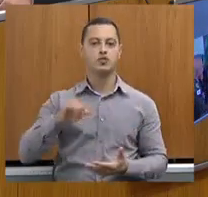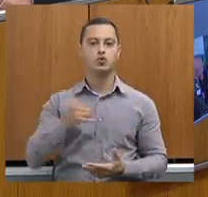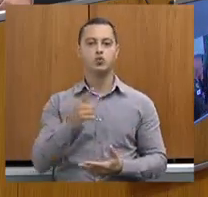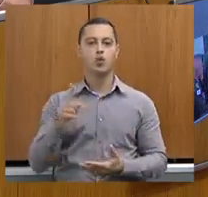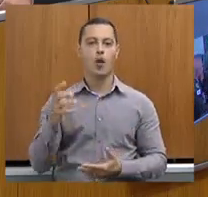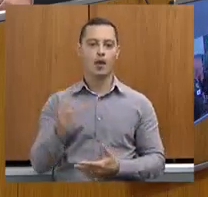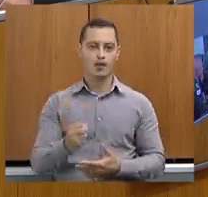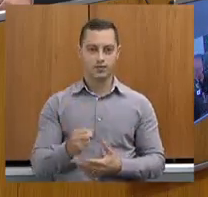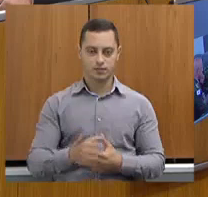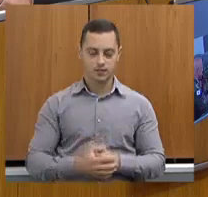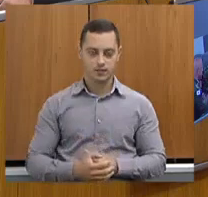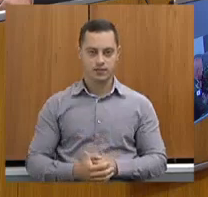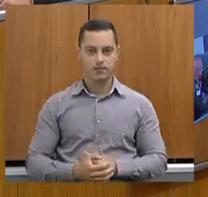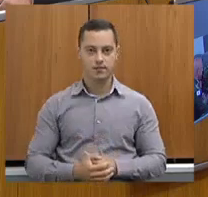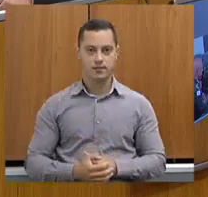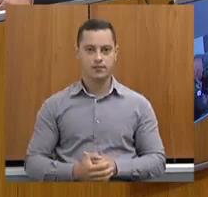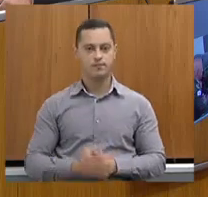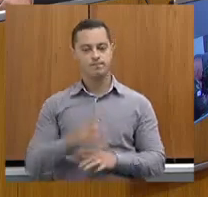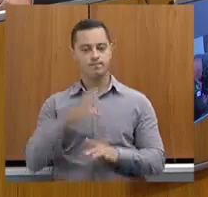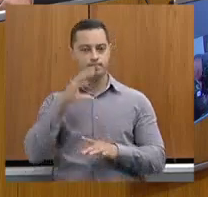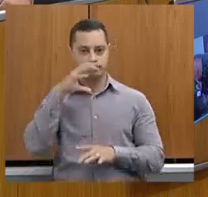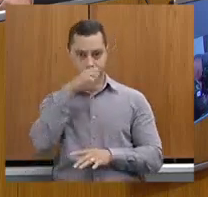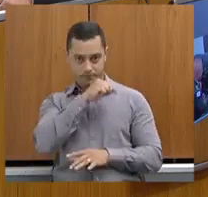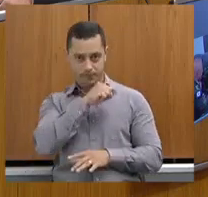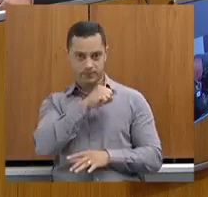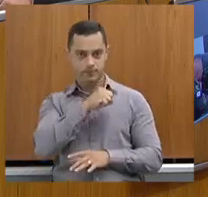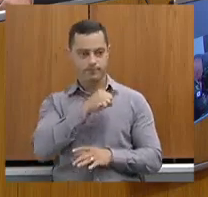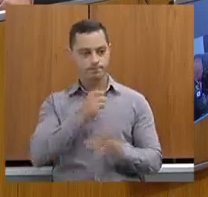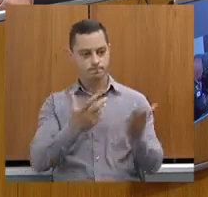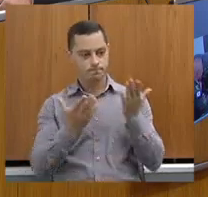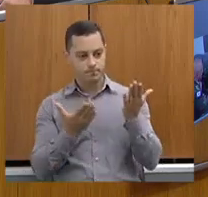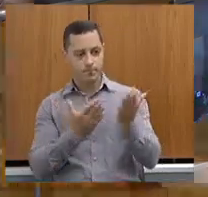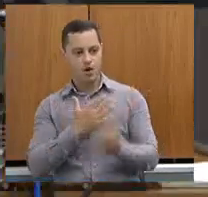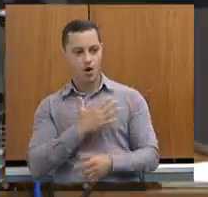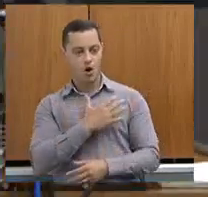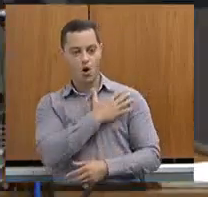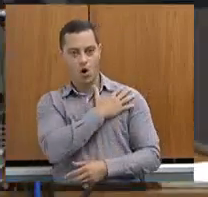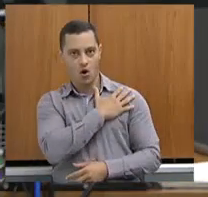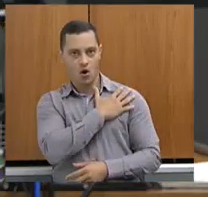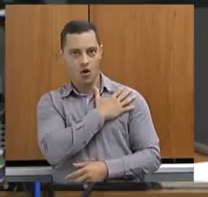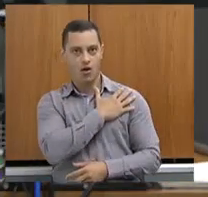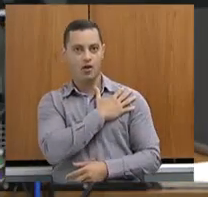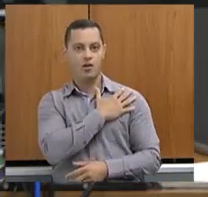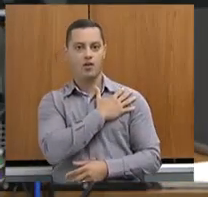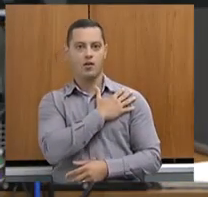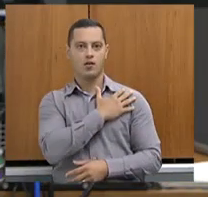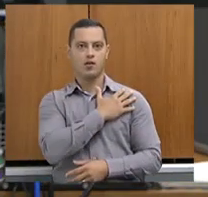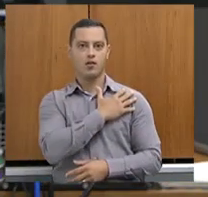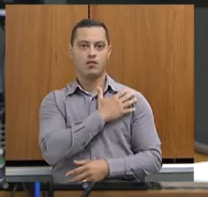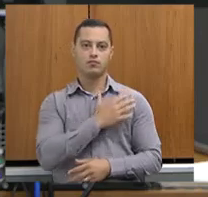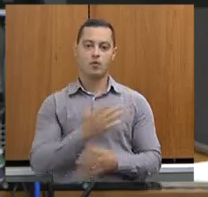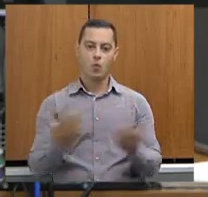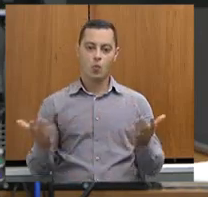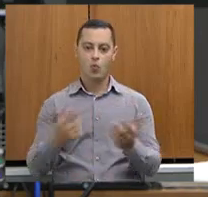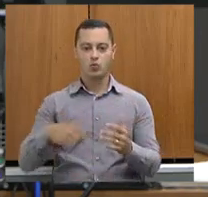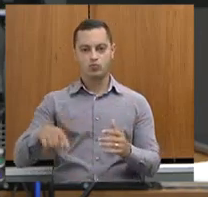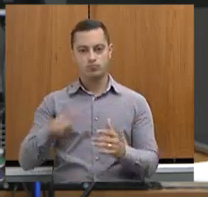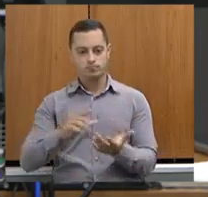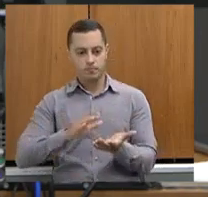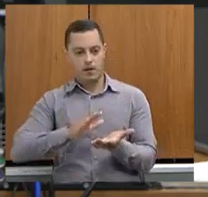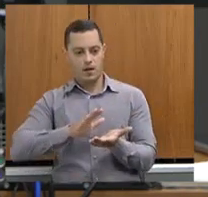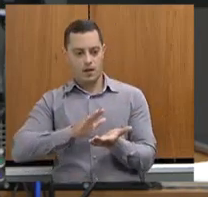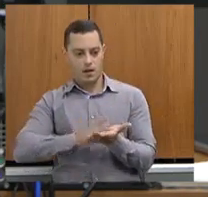a consideração final rapidíssimo Comandante ao fazemos essa Moção nós estamos